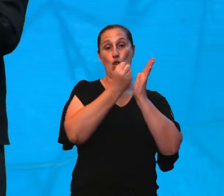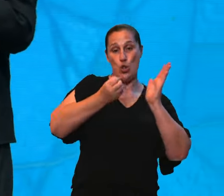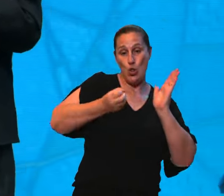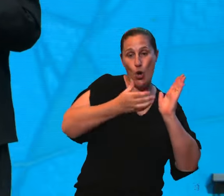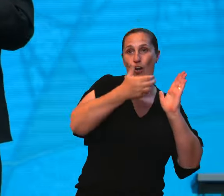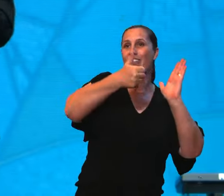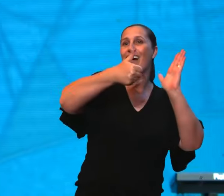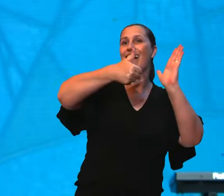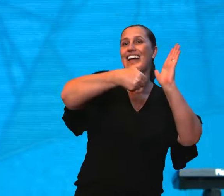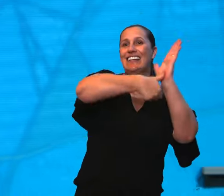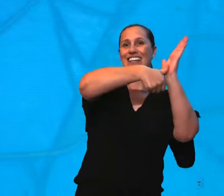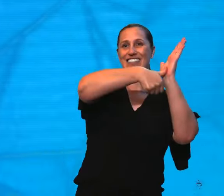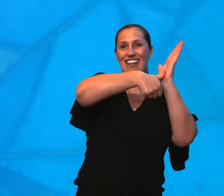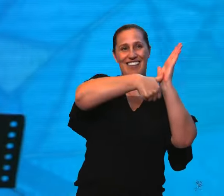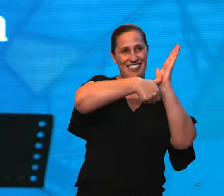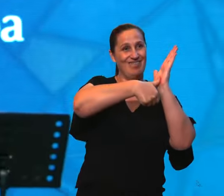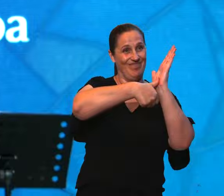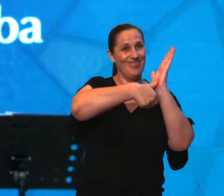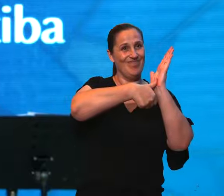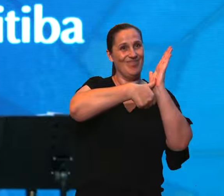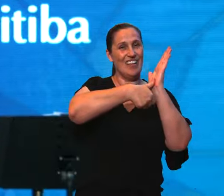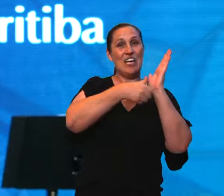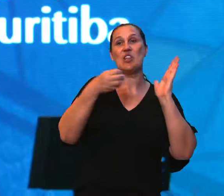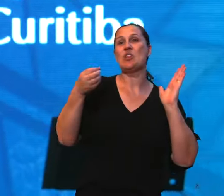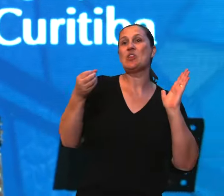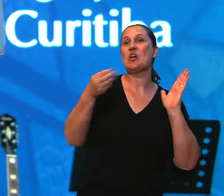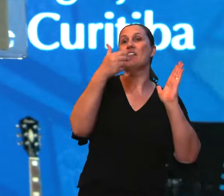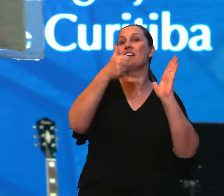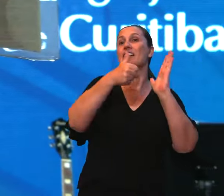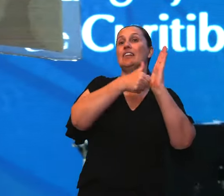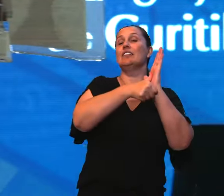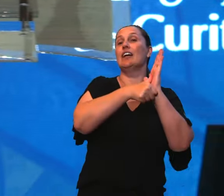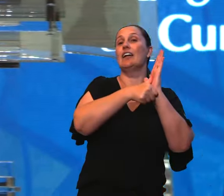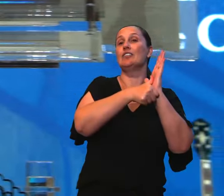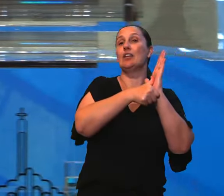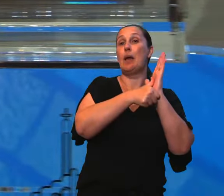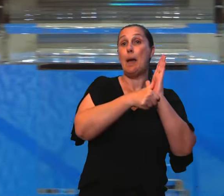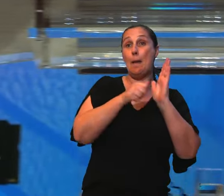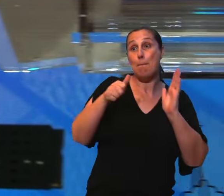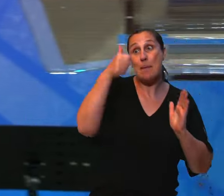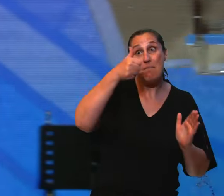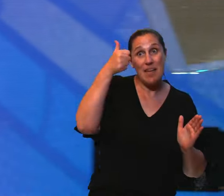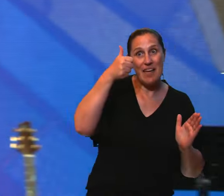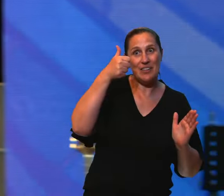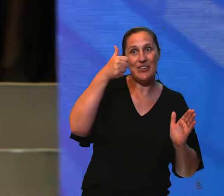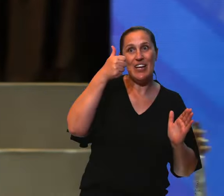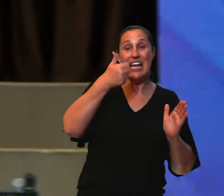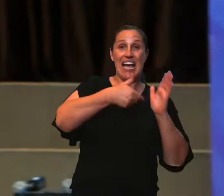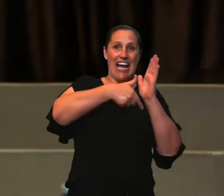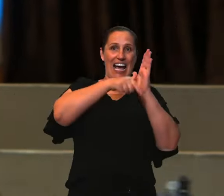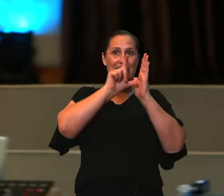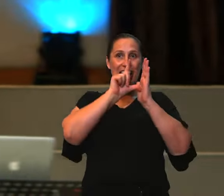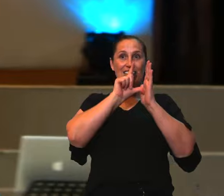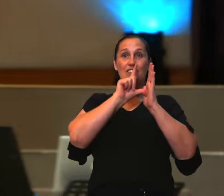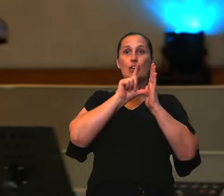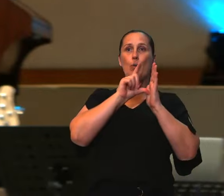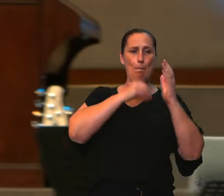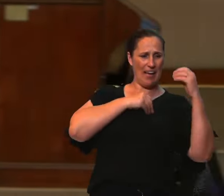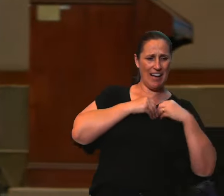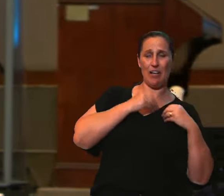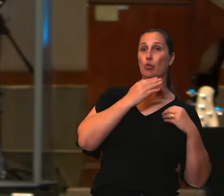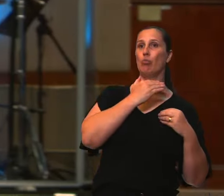nele Qual é a minha nova identidade nele primeiro antes eu estava morto mas agora ele diz eu tenho Vida em Cristo eu